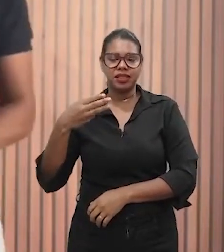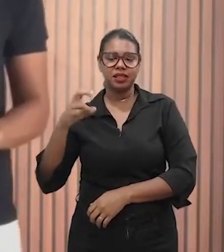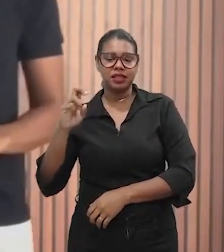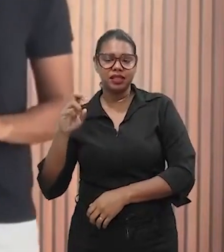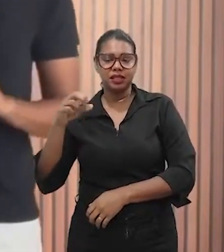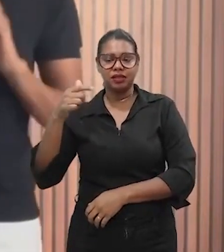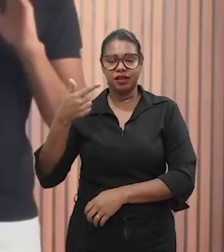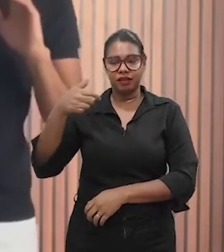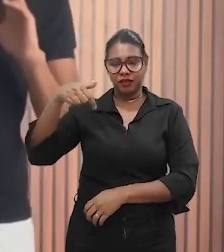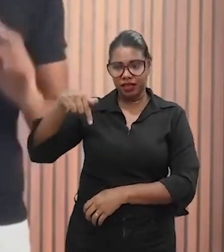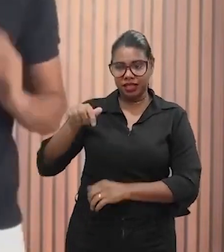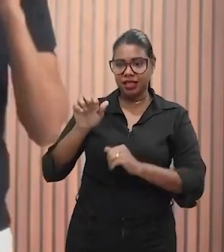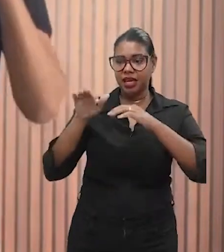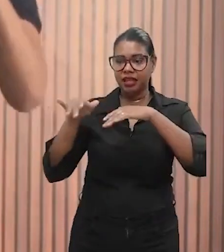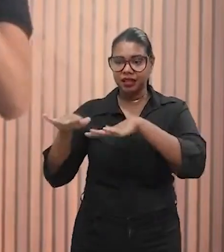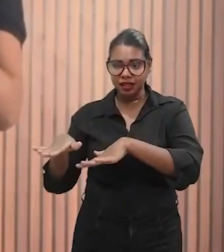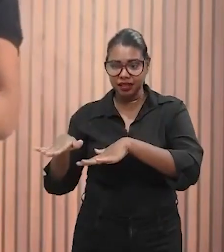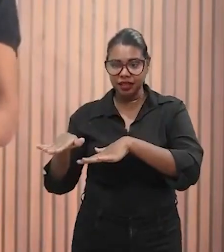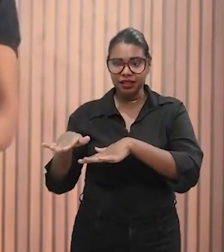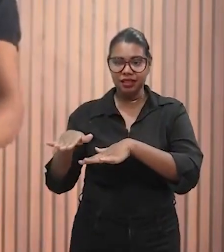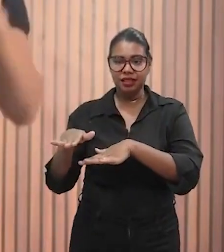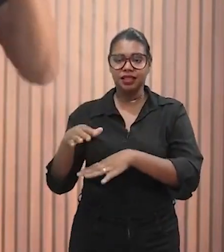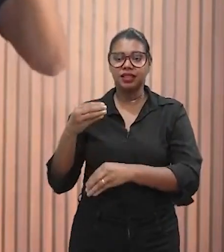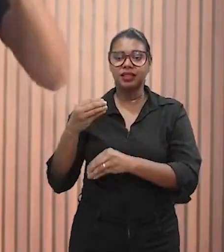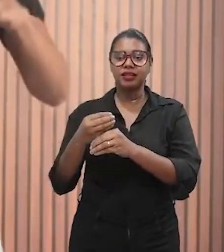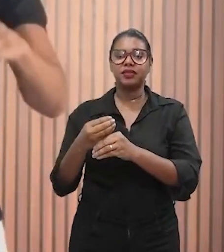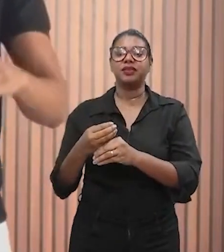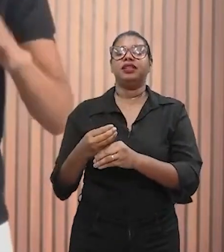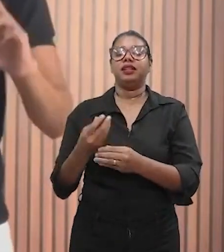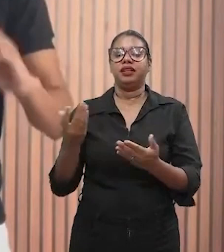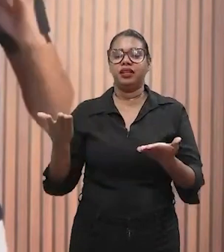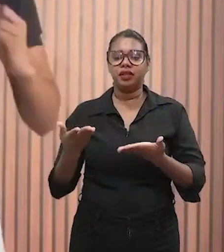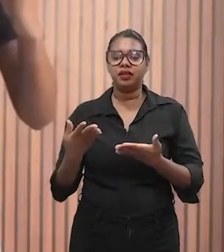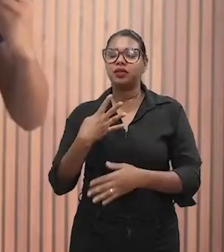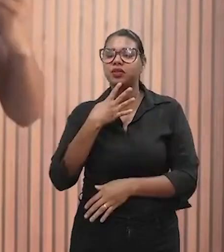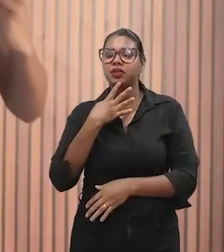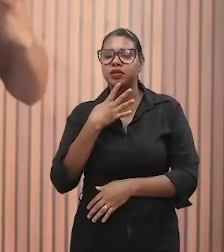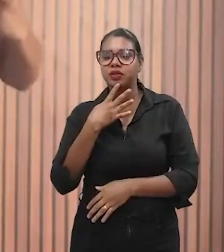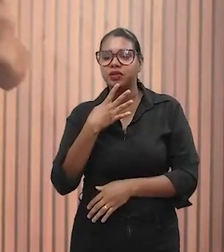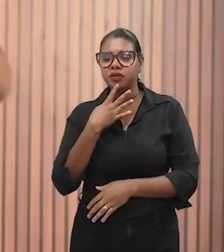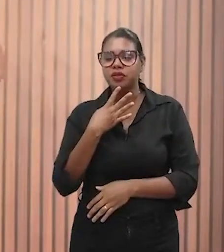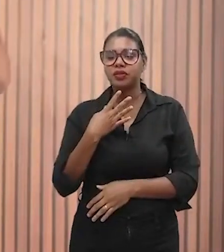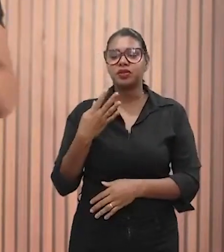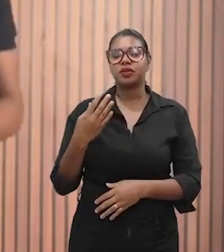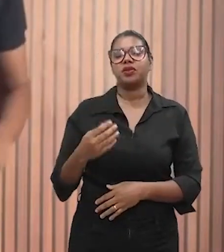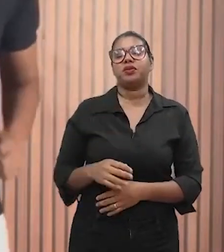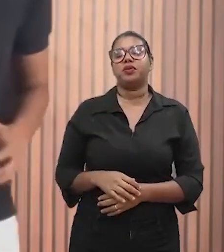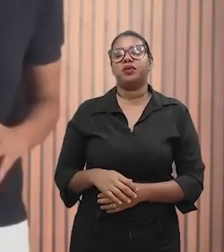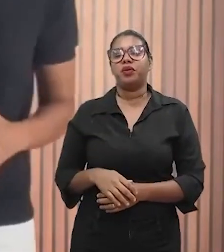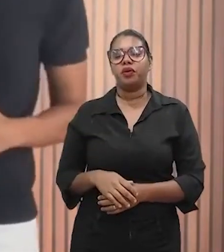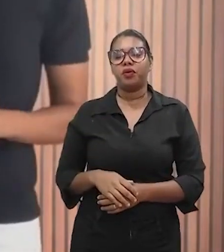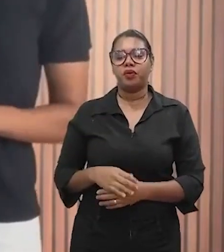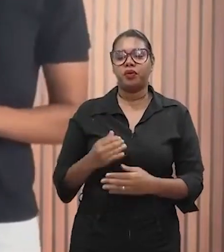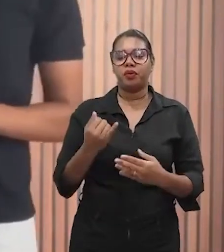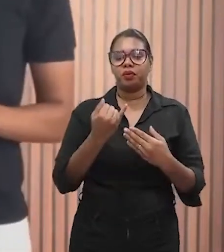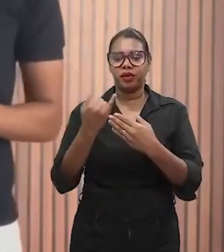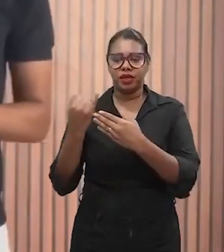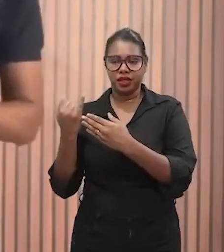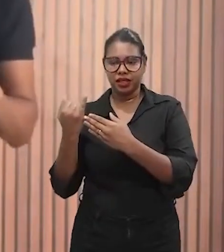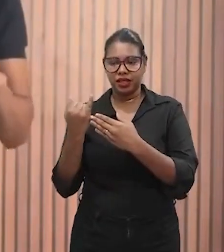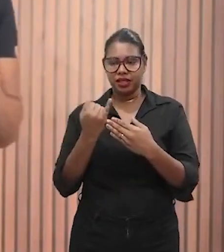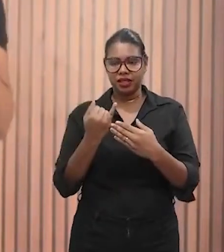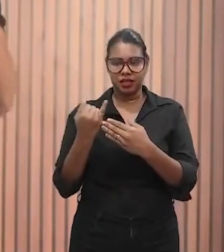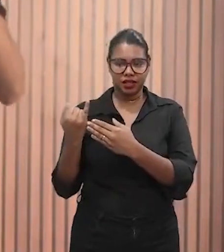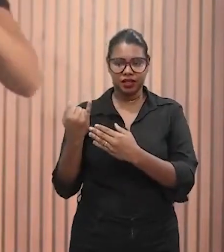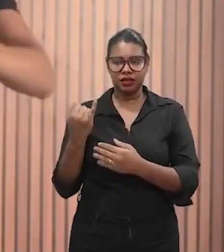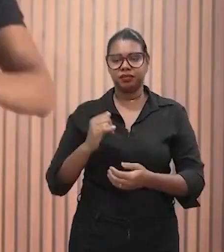27 de setembro, ele vai fundar o que nós vamos chamar e conhecer hoje em dia como Igaraçu. Pois é. Nós